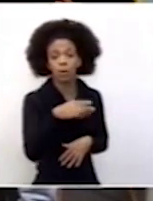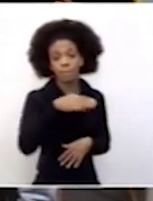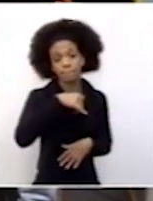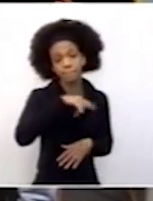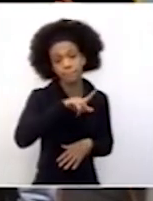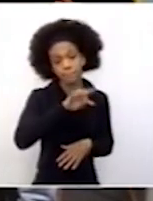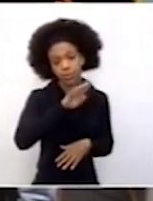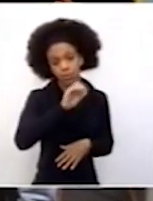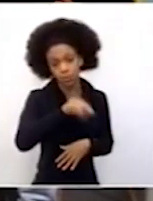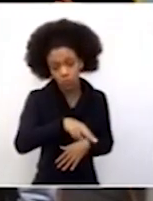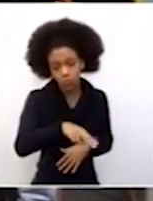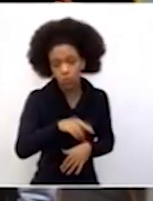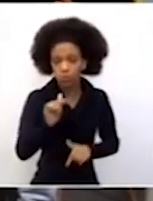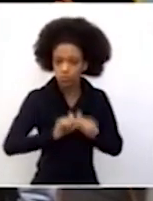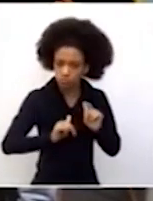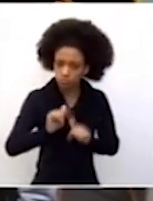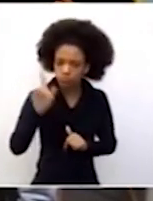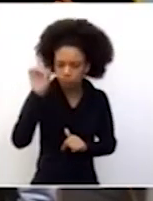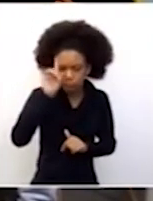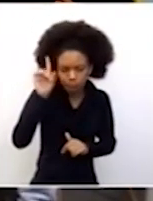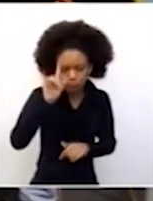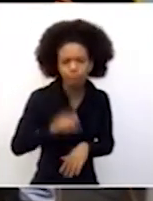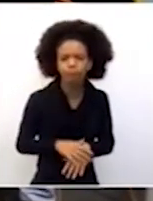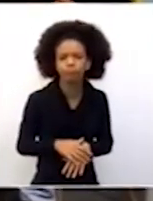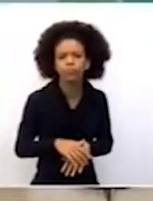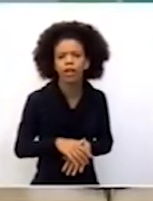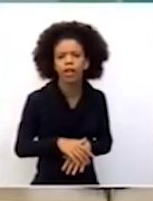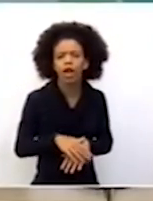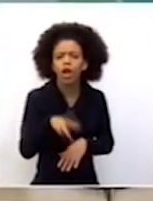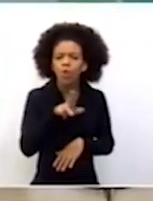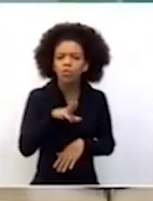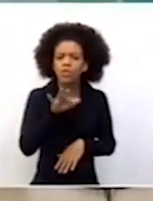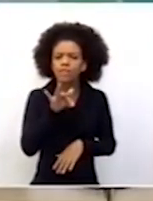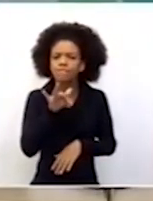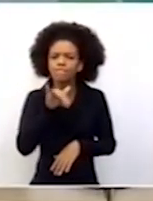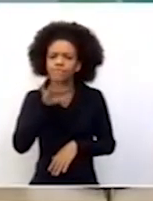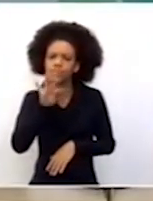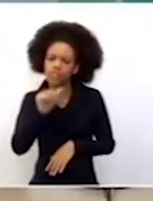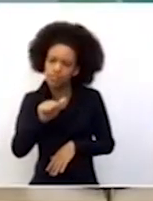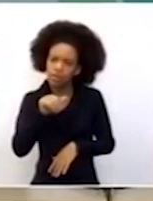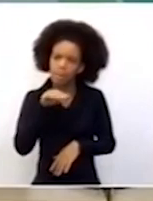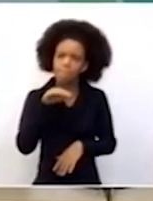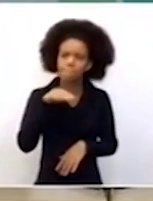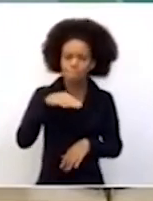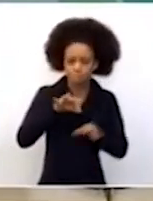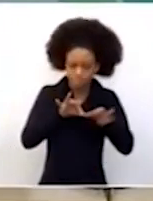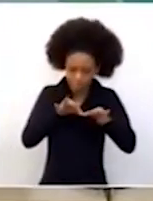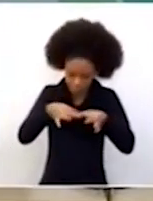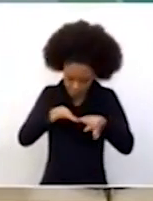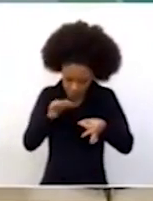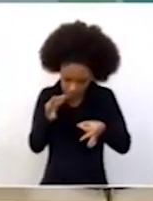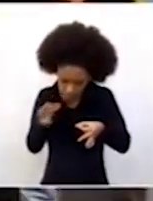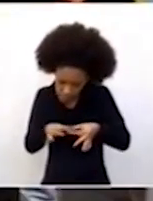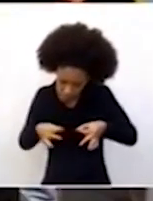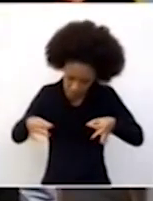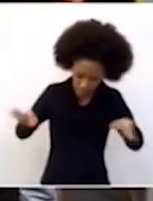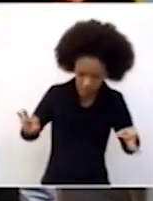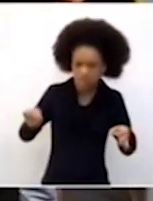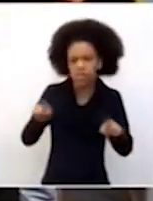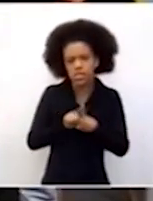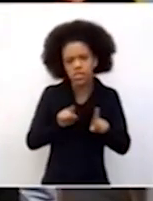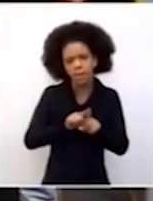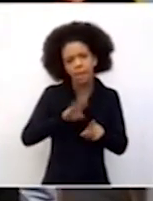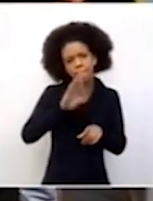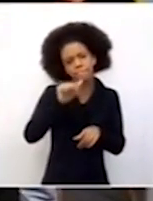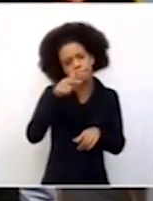dos materiais do dia a dia, ele colocou que usa fita métrica, balança e cronômetro. Interessante, tá